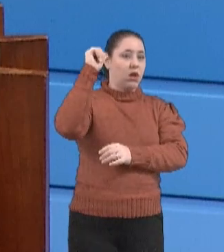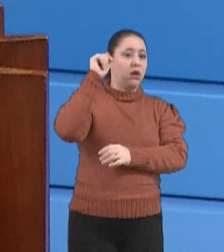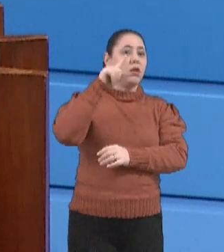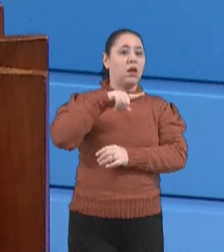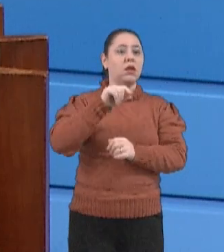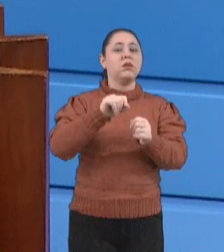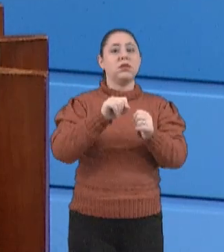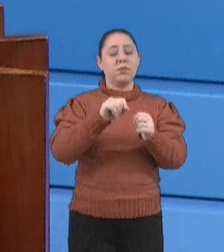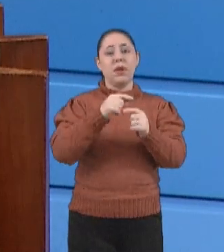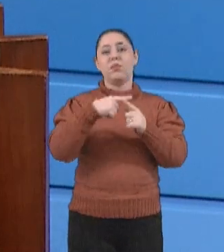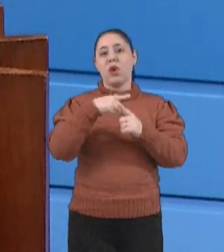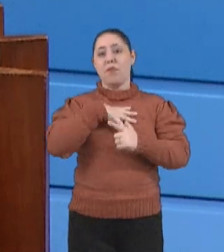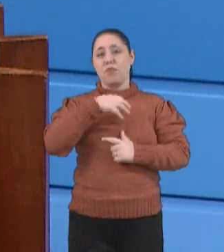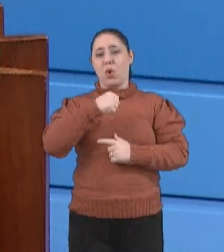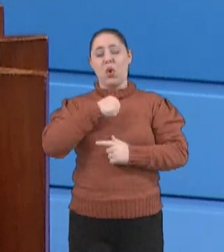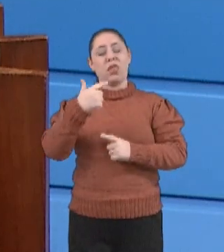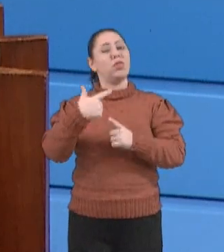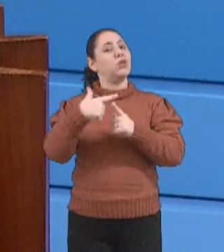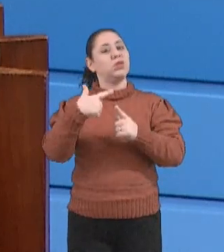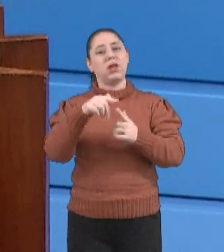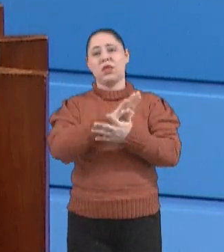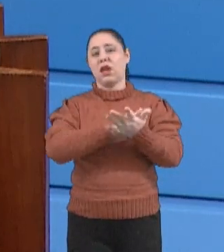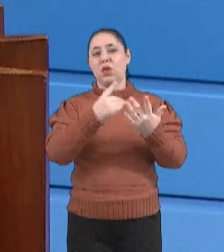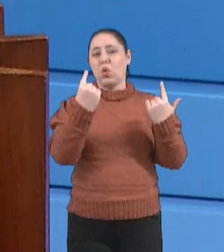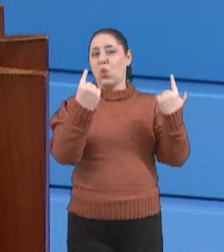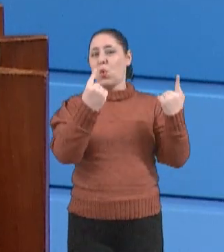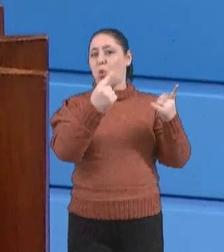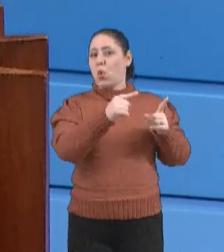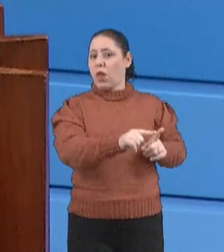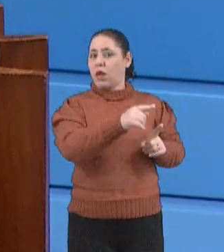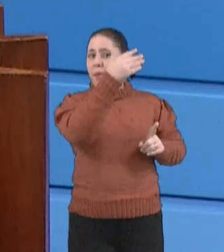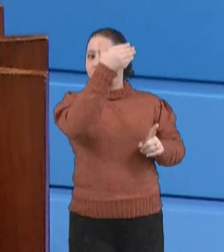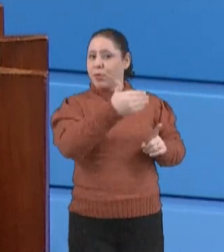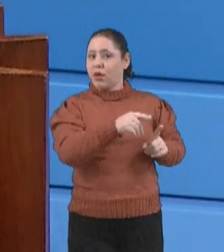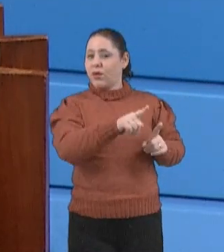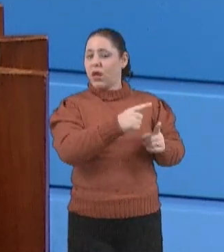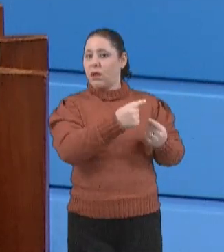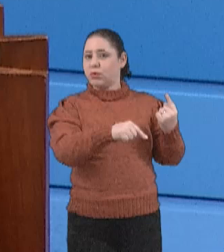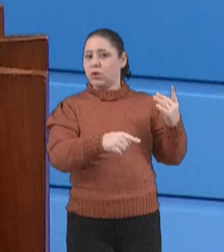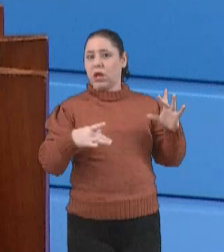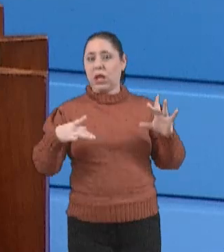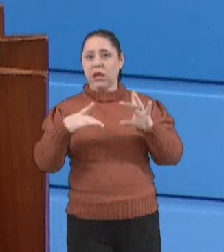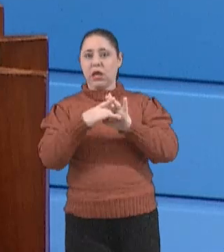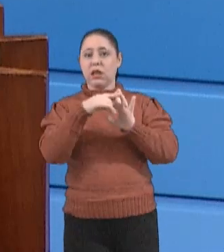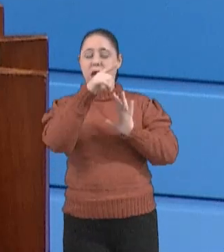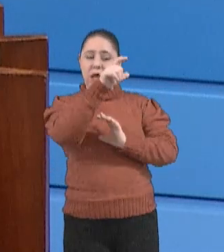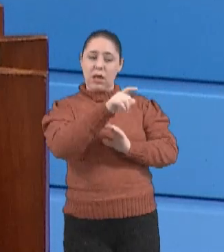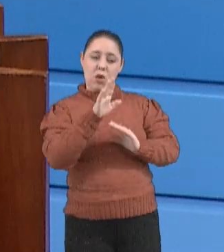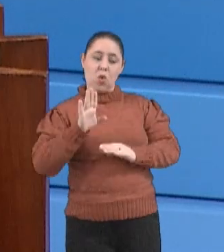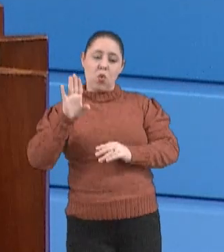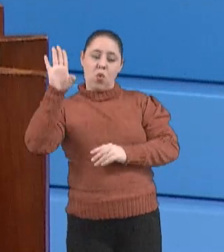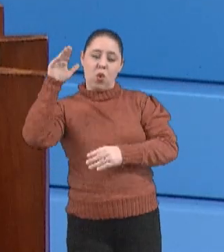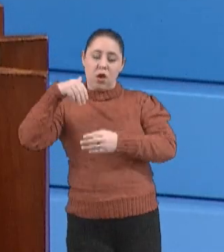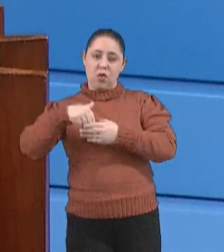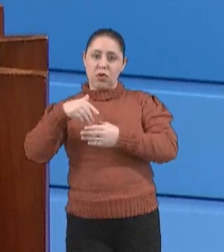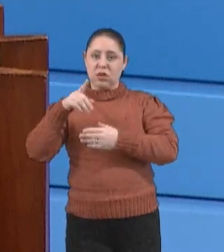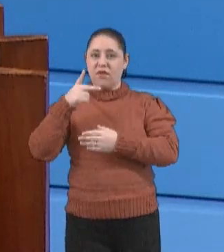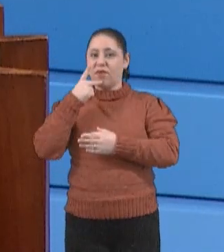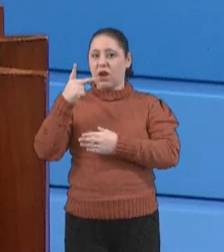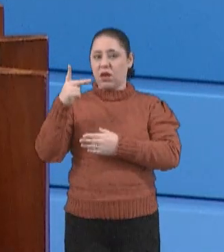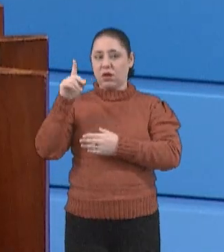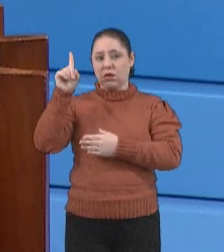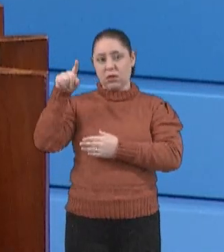indica, foi suicídio. Ele não tinha nada contra ele, não teve nada comprovado que envolvesse campanha política